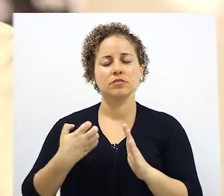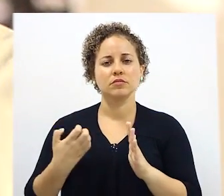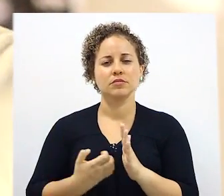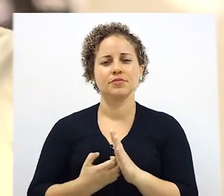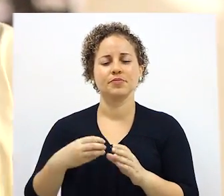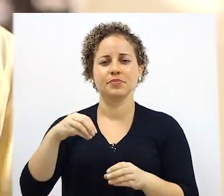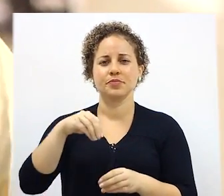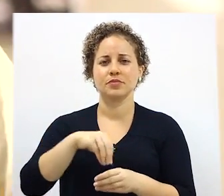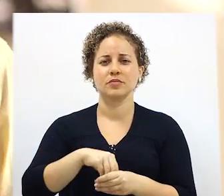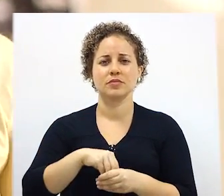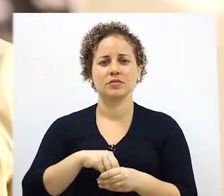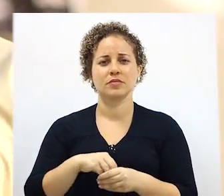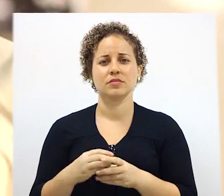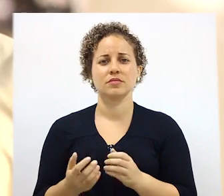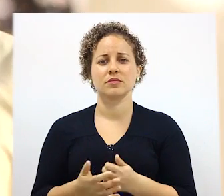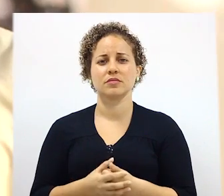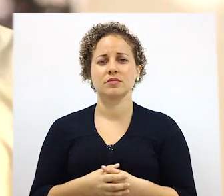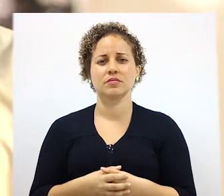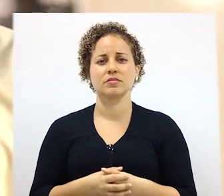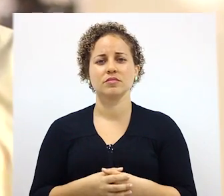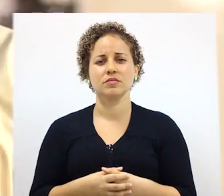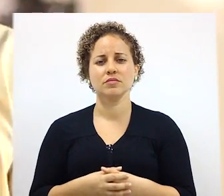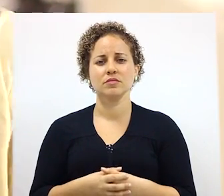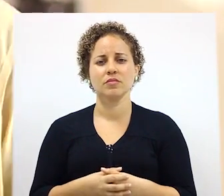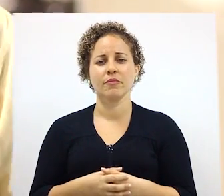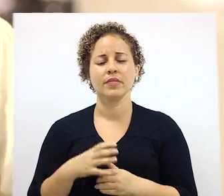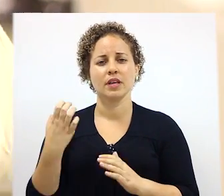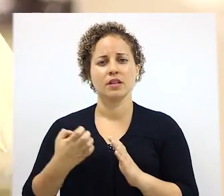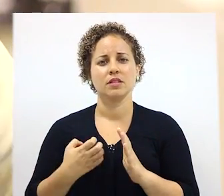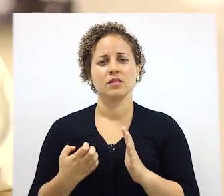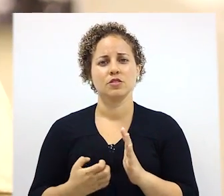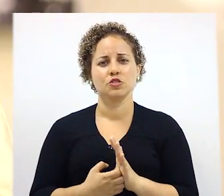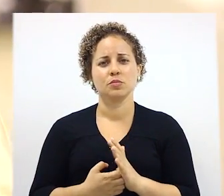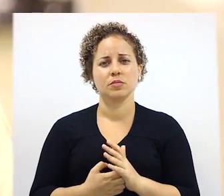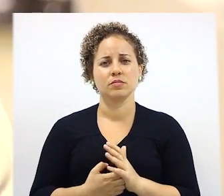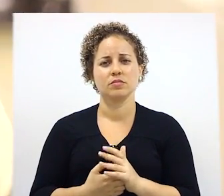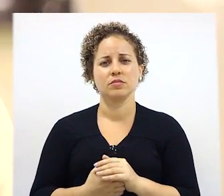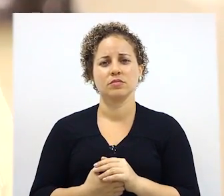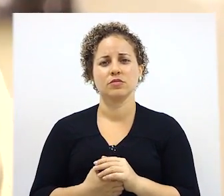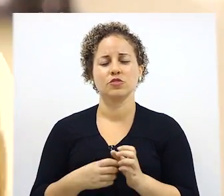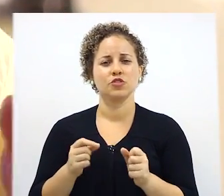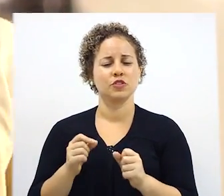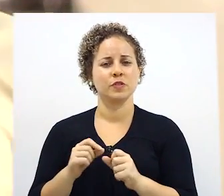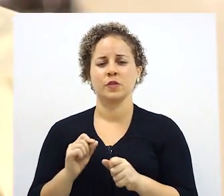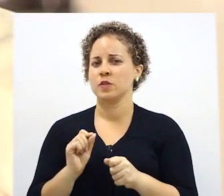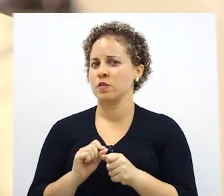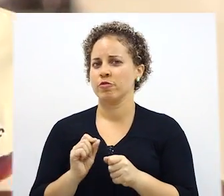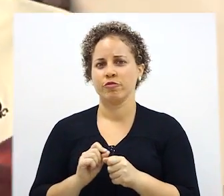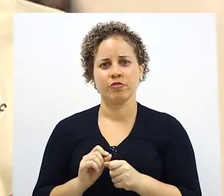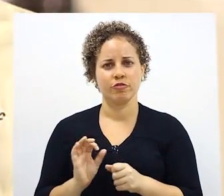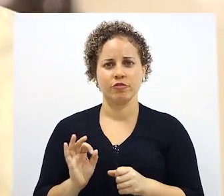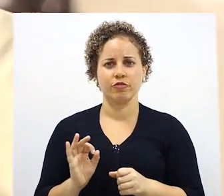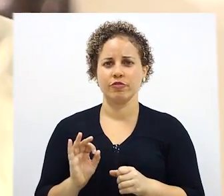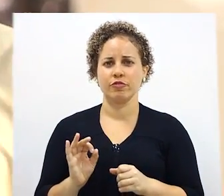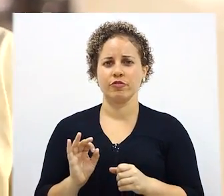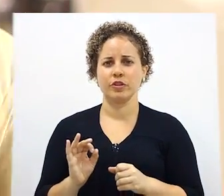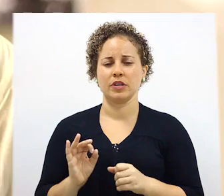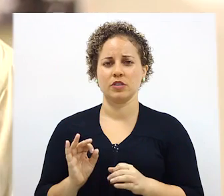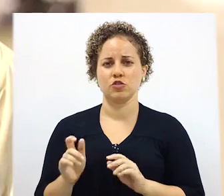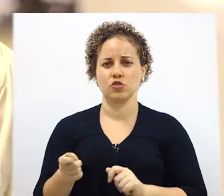campo. Então, desde essa época, as empresas que não estão de acordo com o que condiz nas